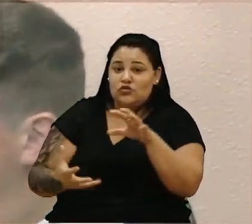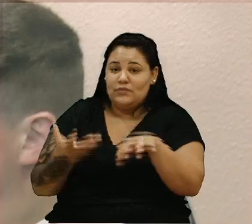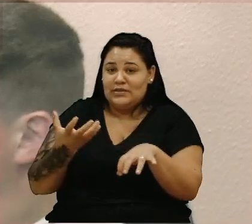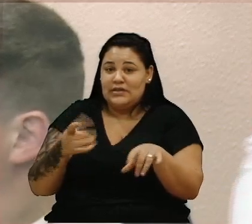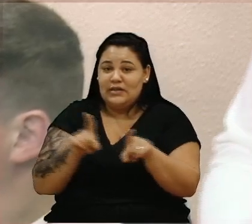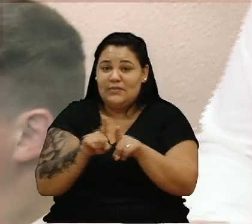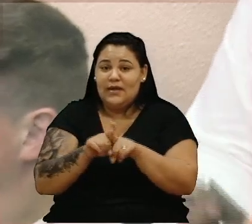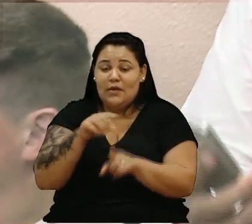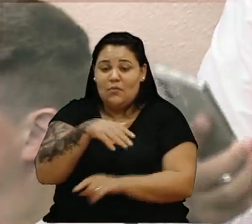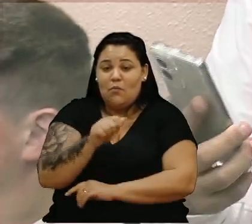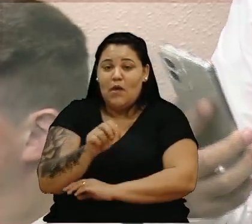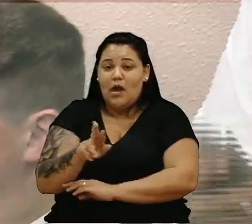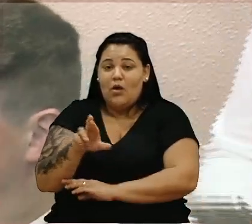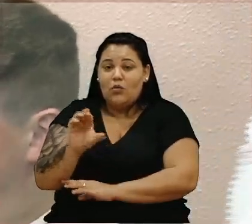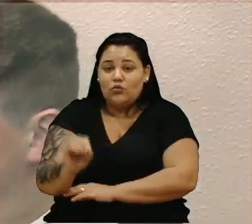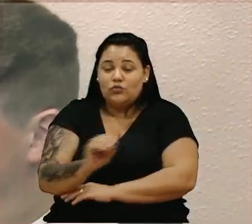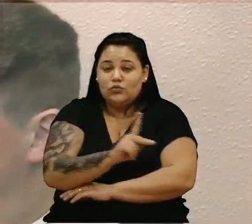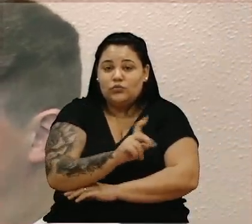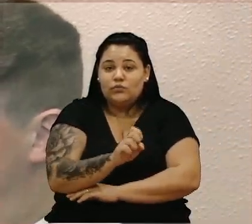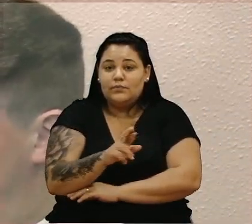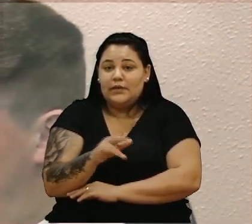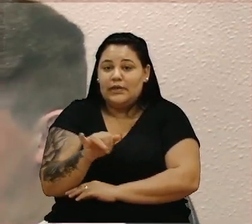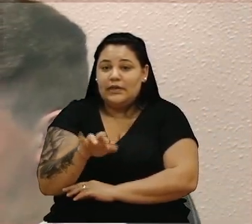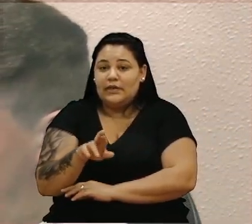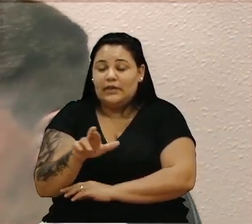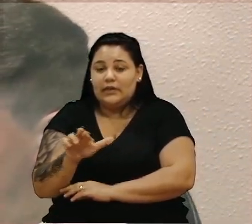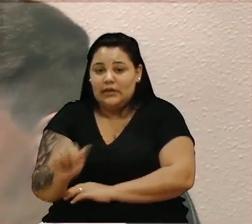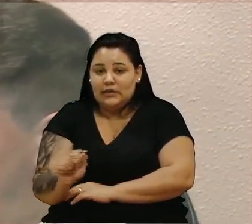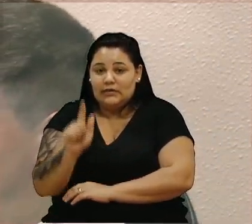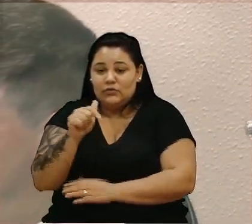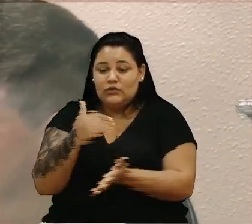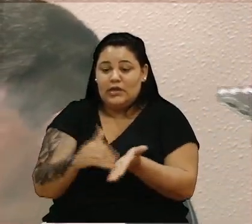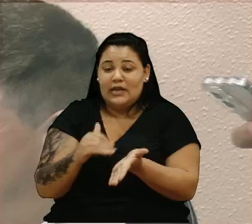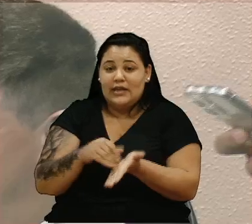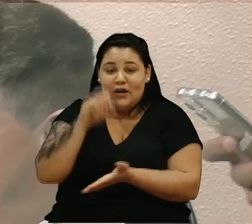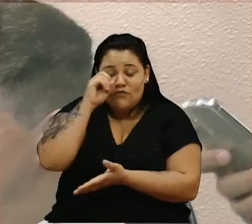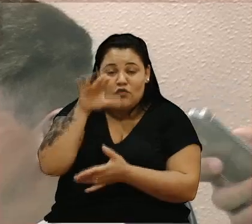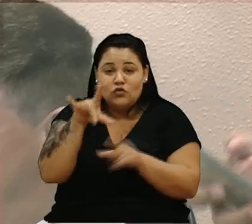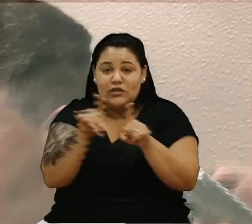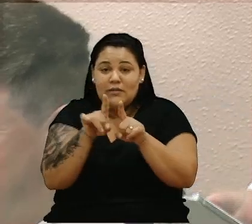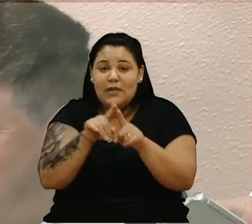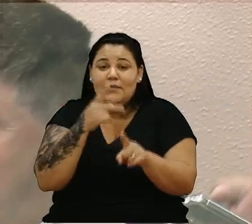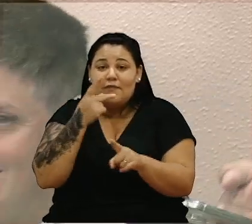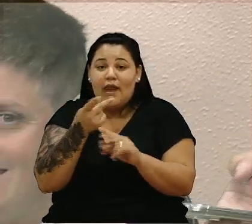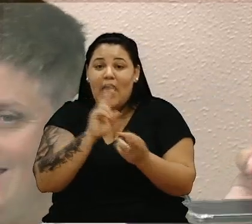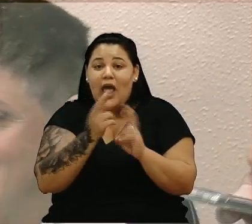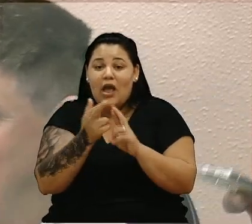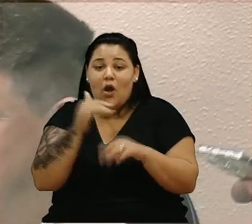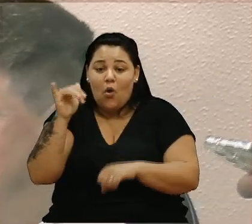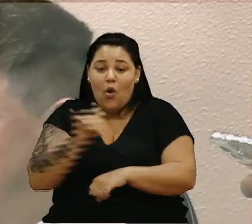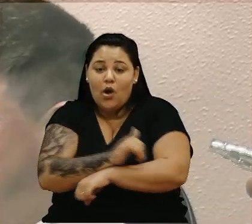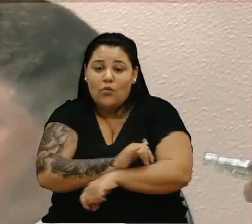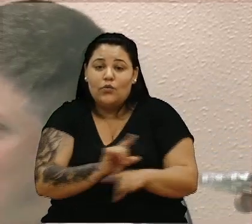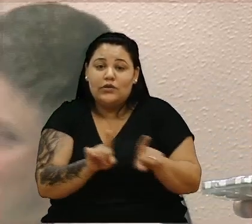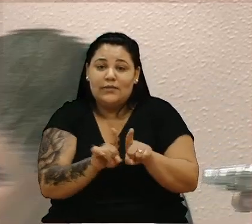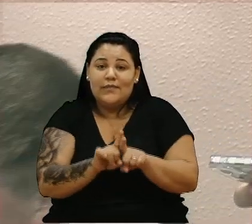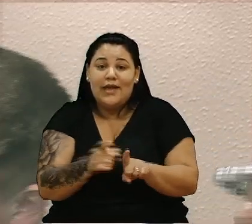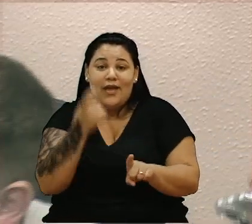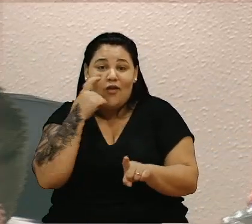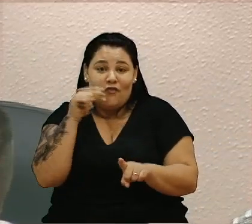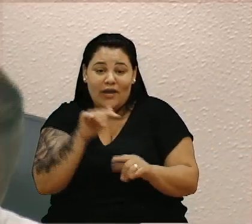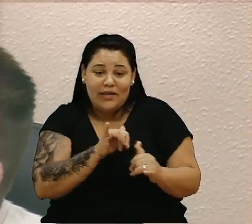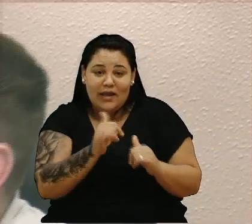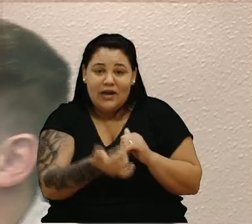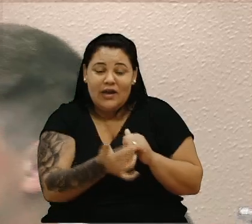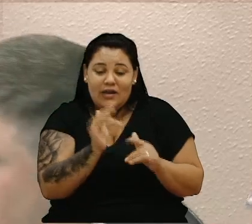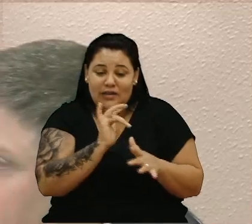Mauro Pereira, e o secretário Fiuza, para tratar da questão do aeroporto. Acabei de ver aqui nas redes sociais